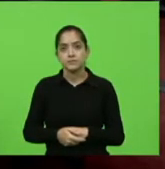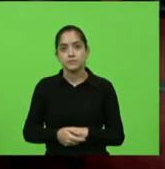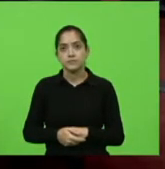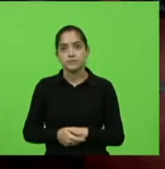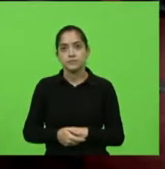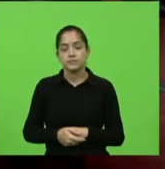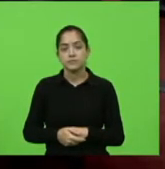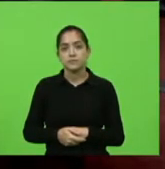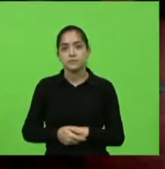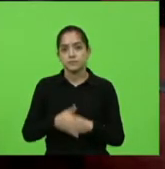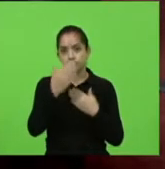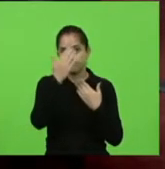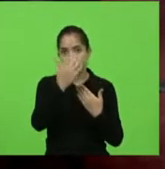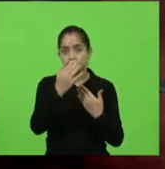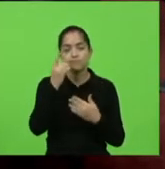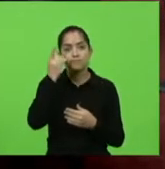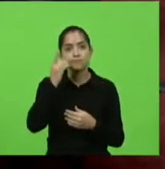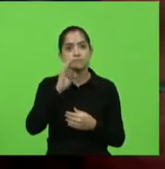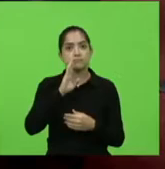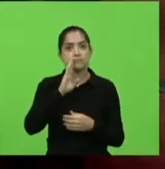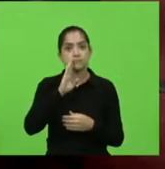deputado Berlanda.